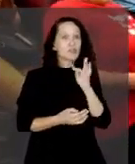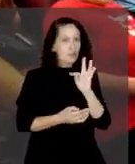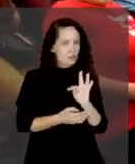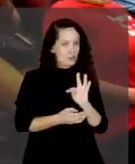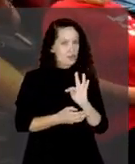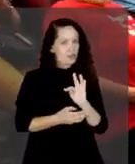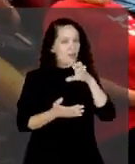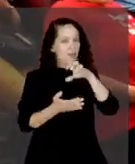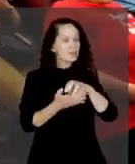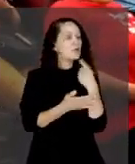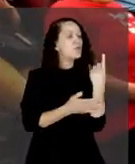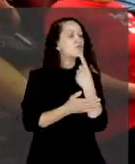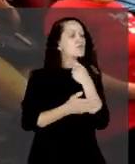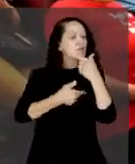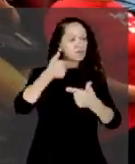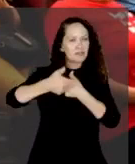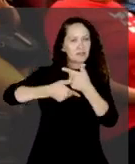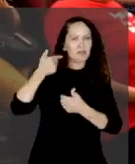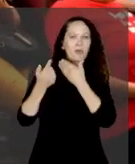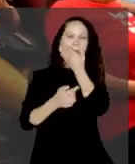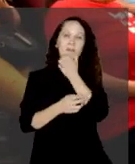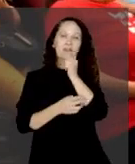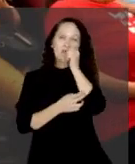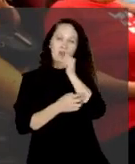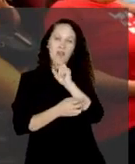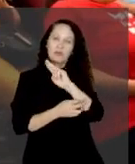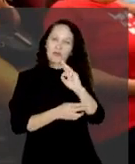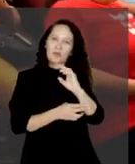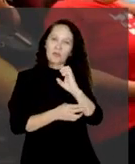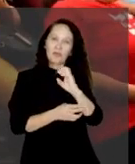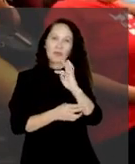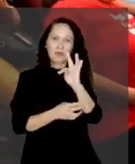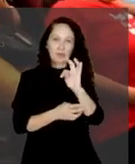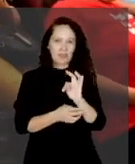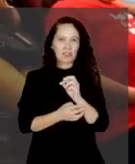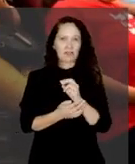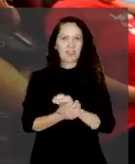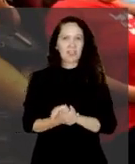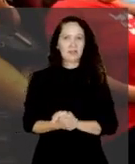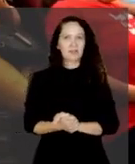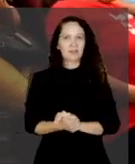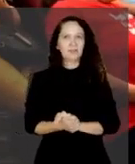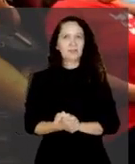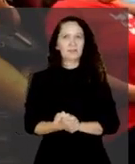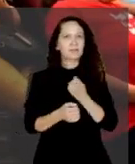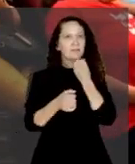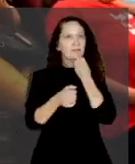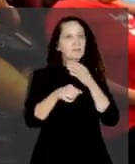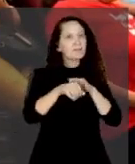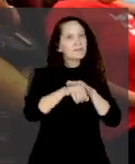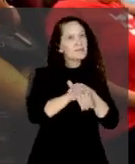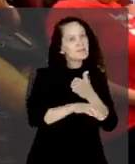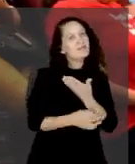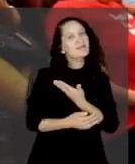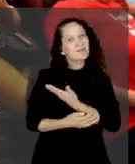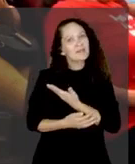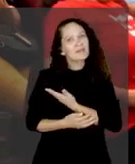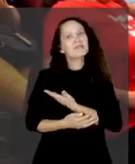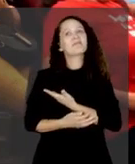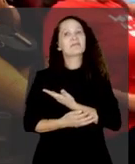Deixa eu chamar agora para conversar conosco aqui, fazer a sua saudação, companheiro metalúrgico, companheiro lá da